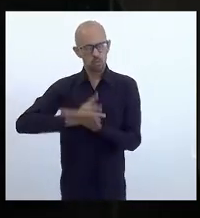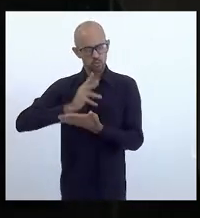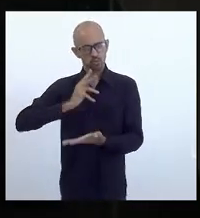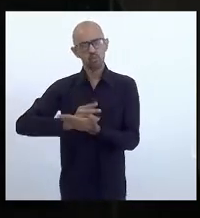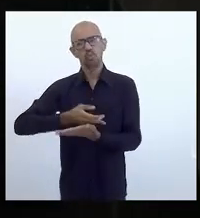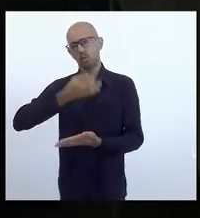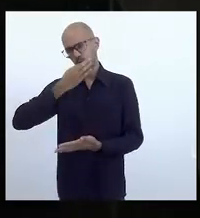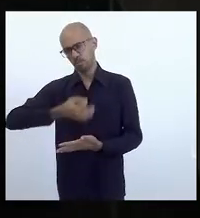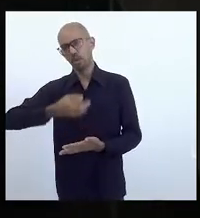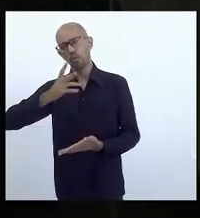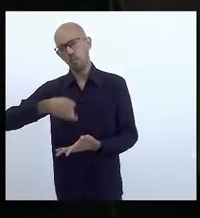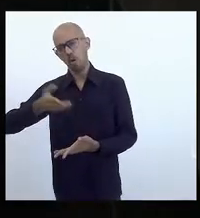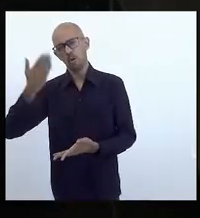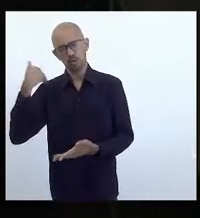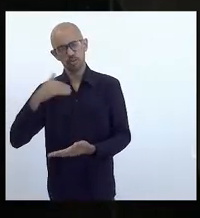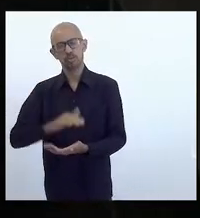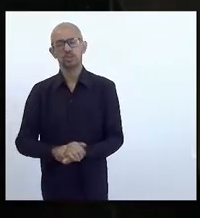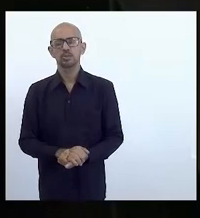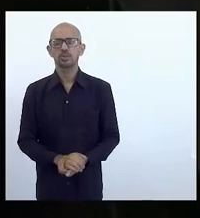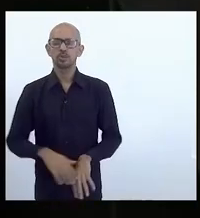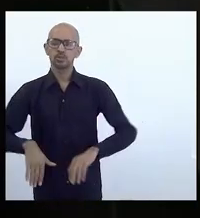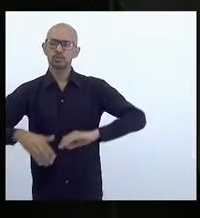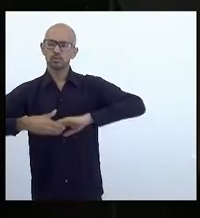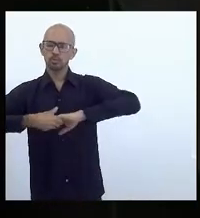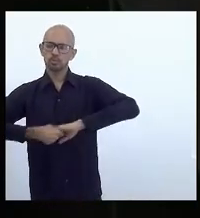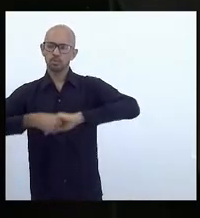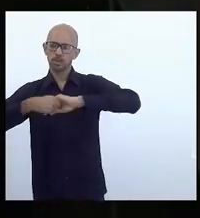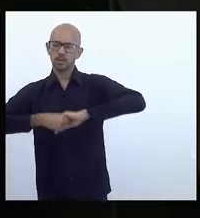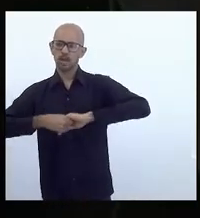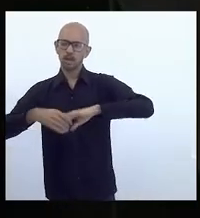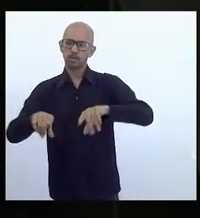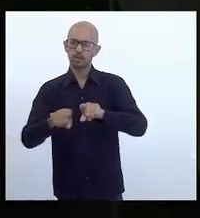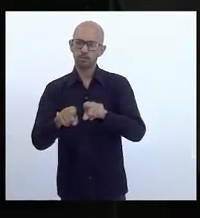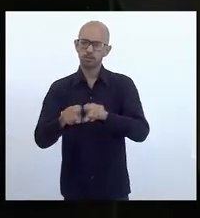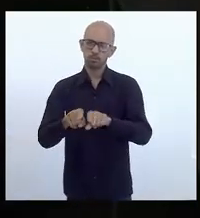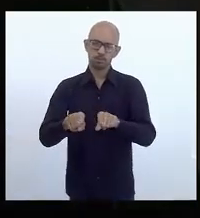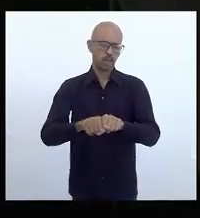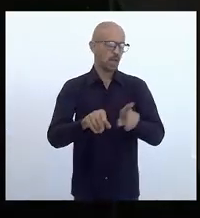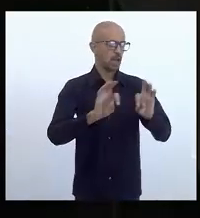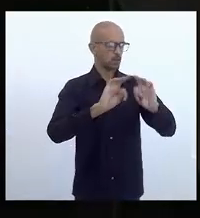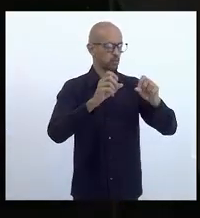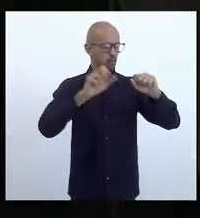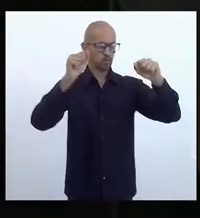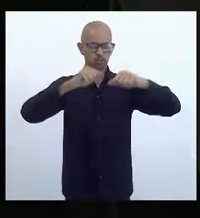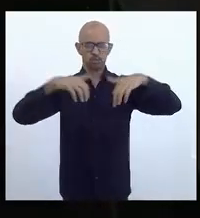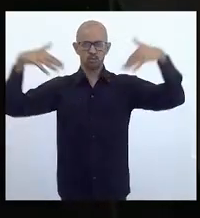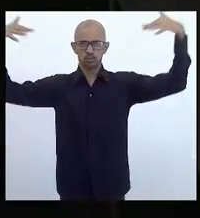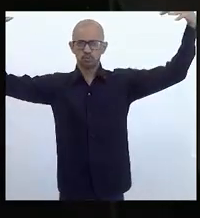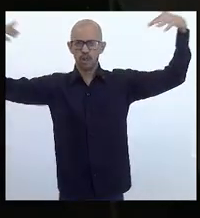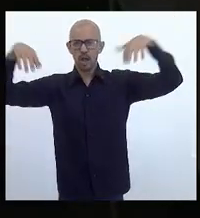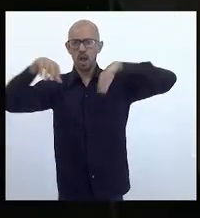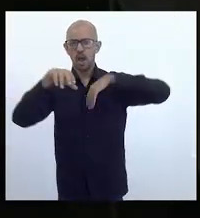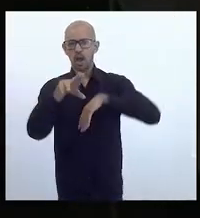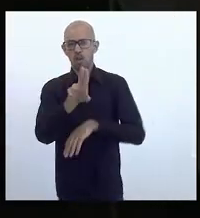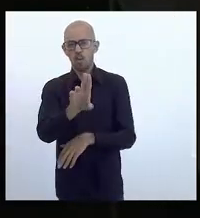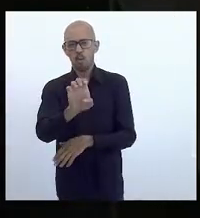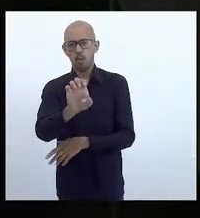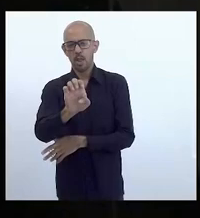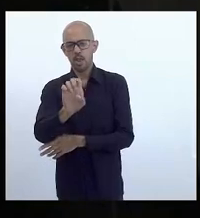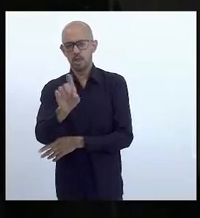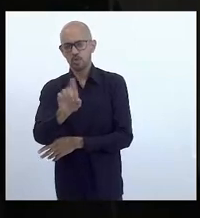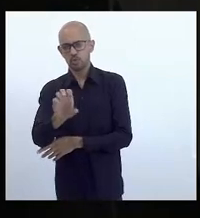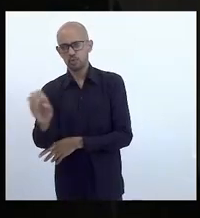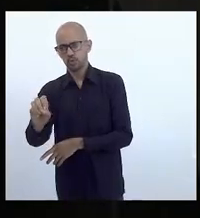também a presença aqui nas galerias, dentro do plenário, da comunidade acadêmica da UESO, colegas da comunidade da